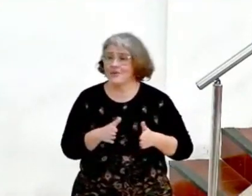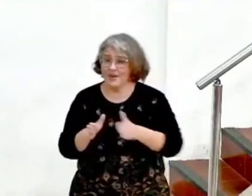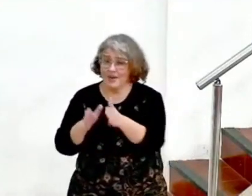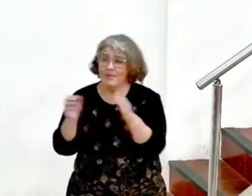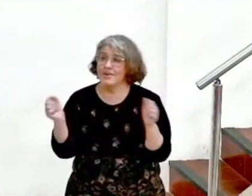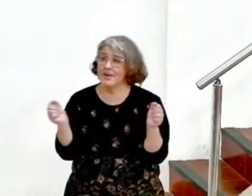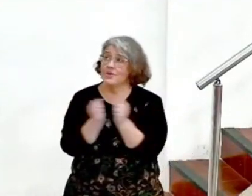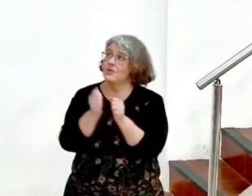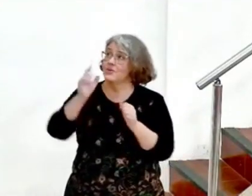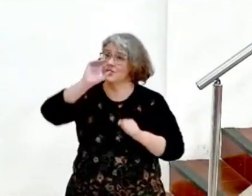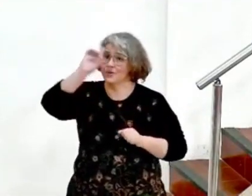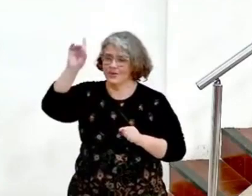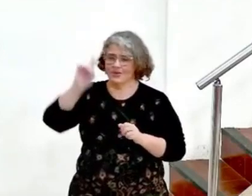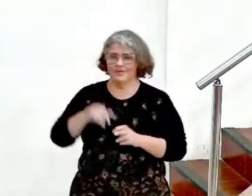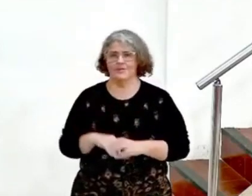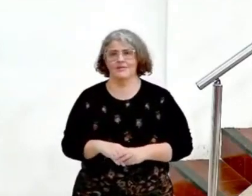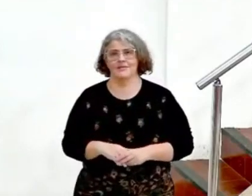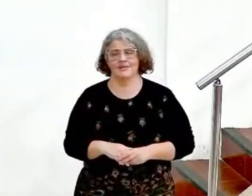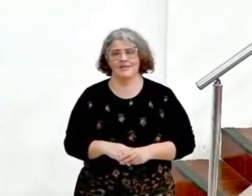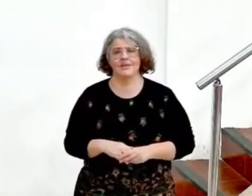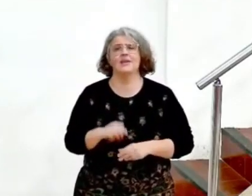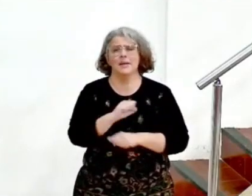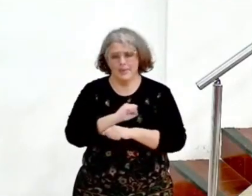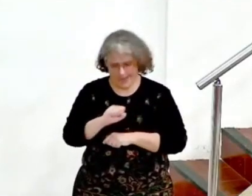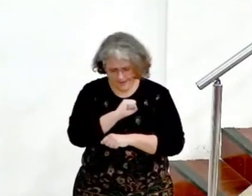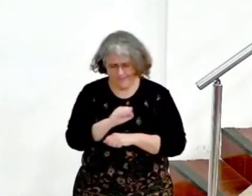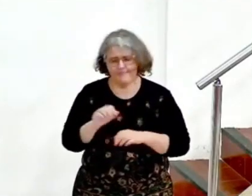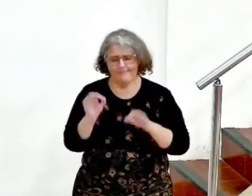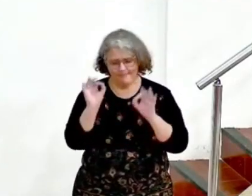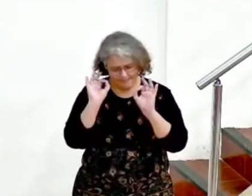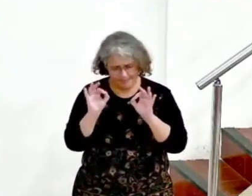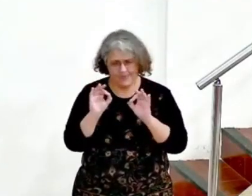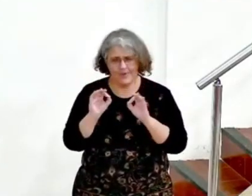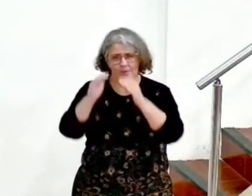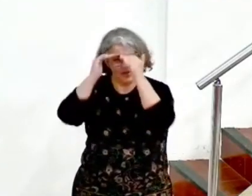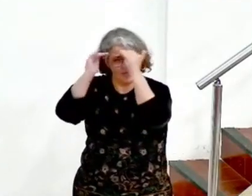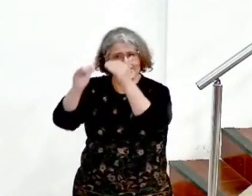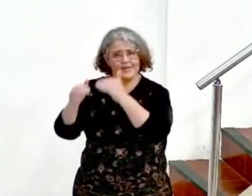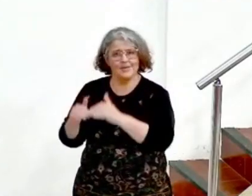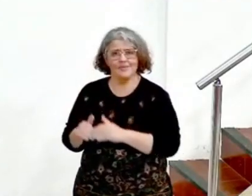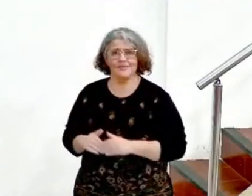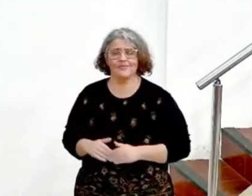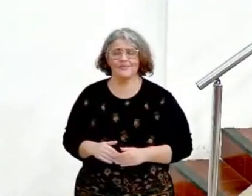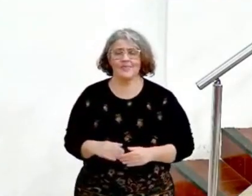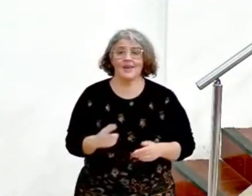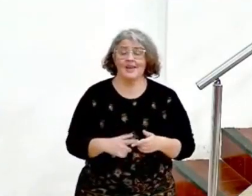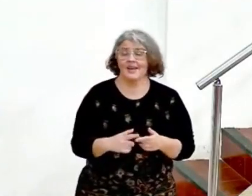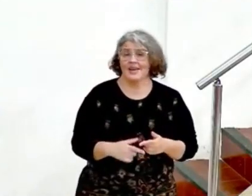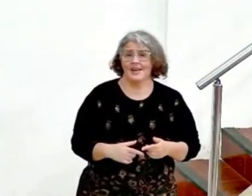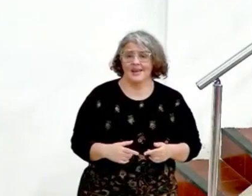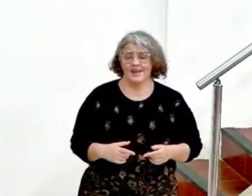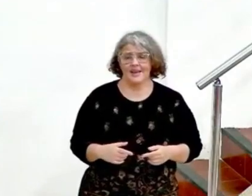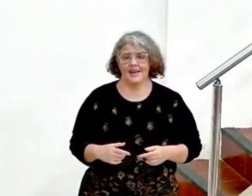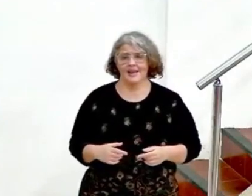é glorificar o nome dele. E Abraão fez isso. Apesar dos seus erros e tropeços, ele vai obedecer ao que Deus